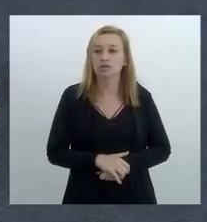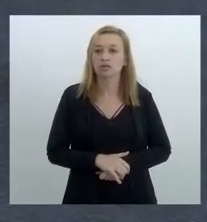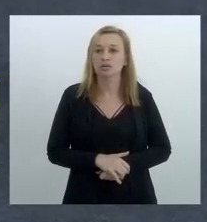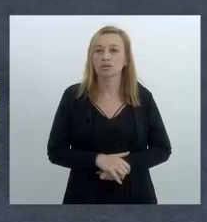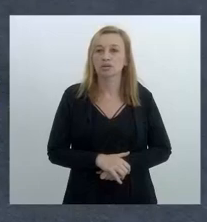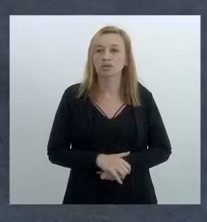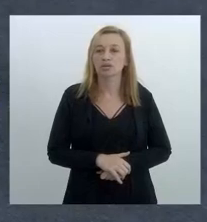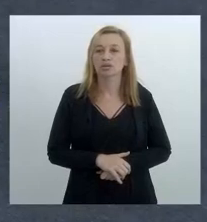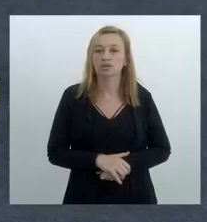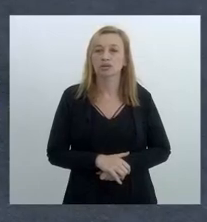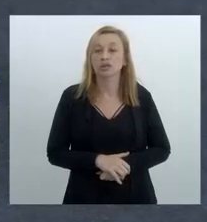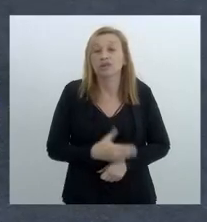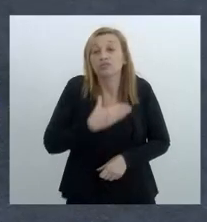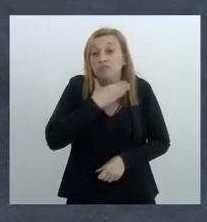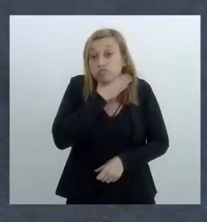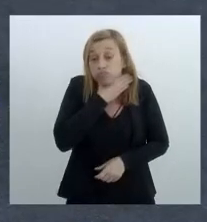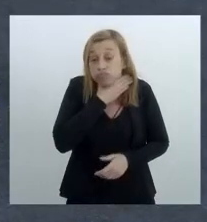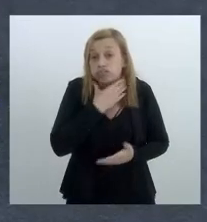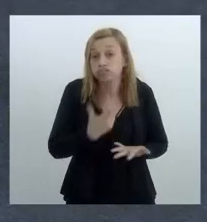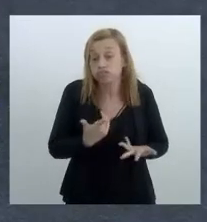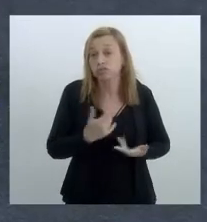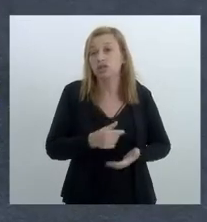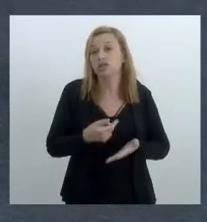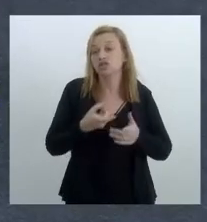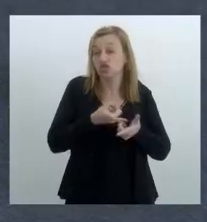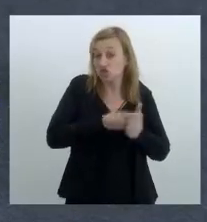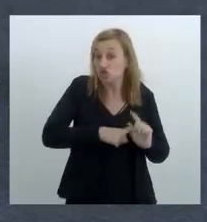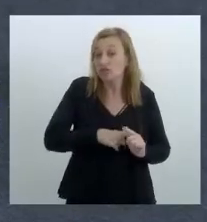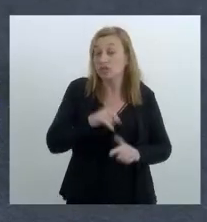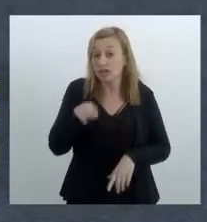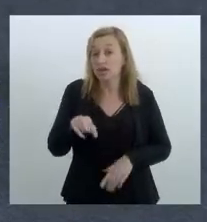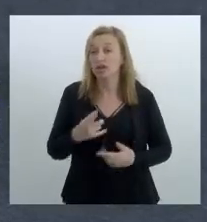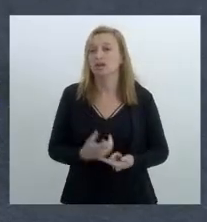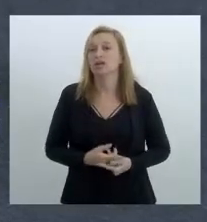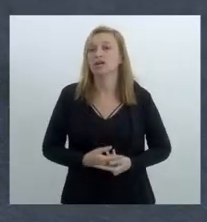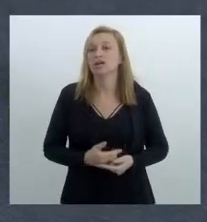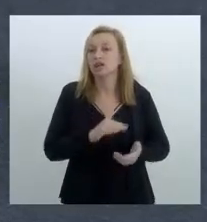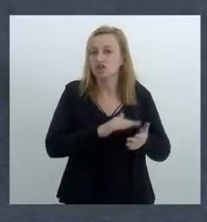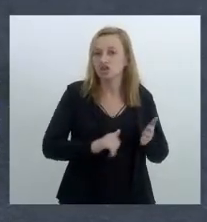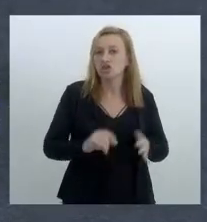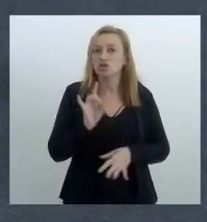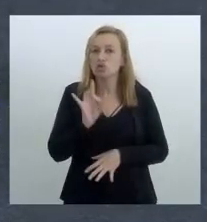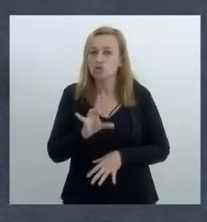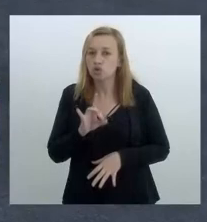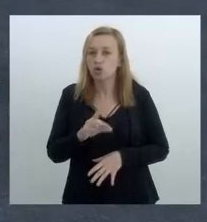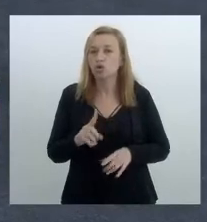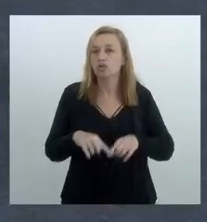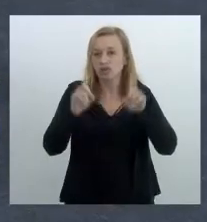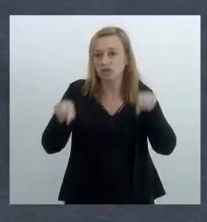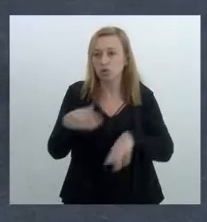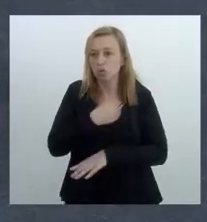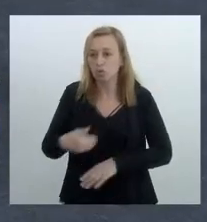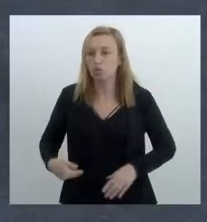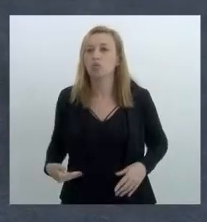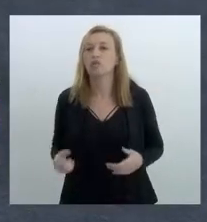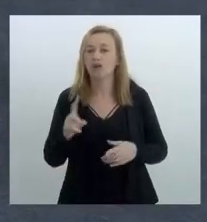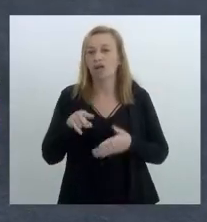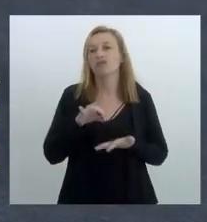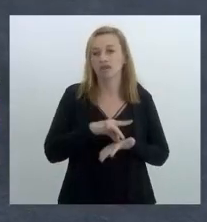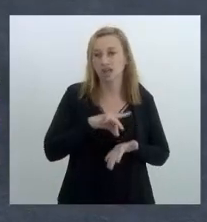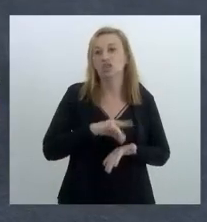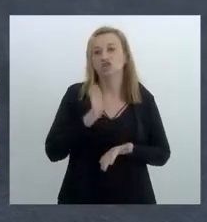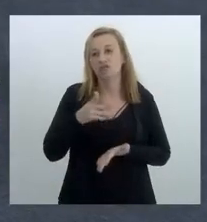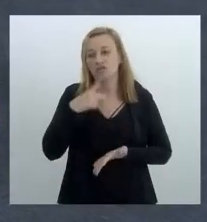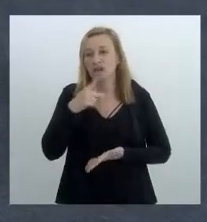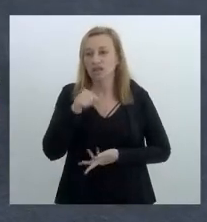consubstanciado essa retórica de crise, né? De endividamento sistemático e retirado só dos servidores públicos. Essa que é a verdade, isso já foi